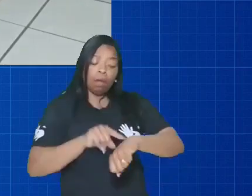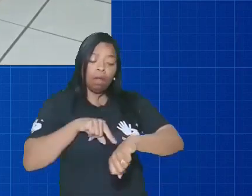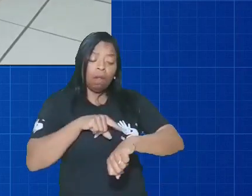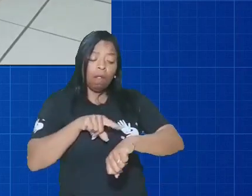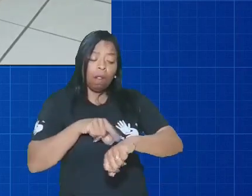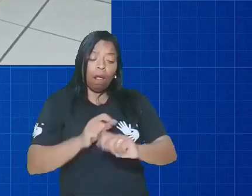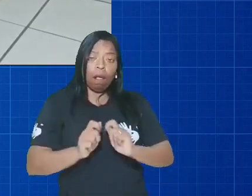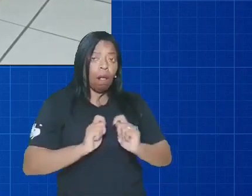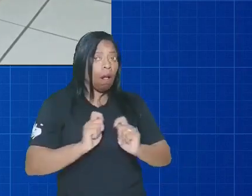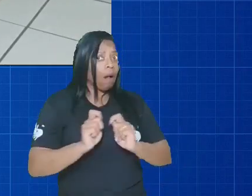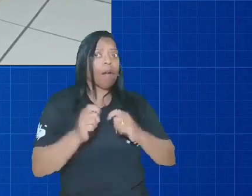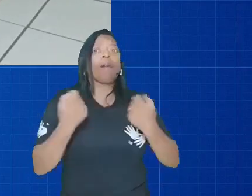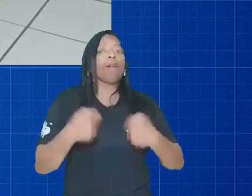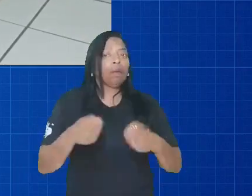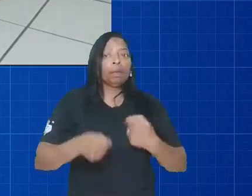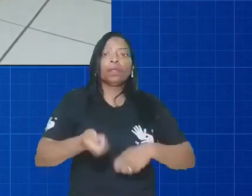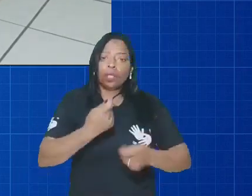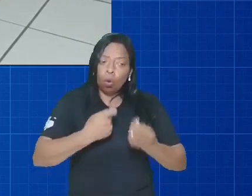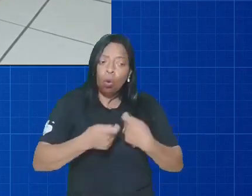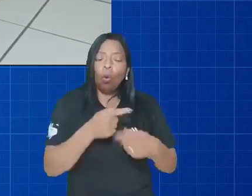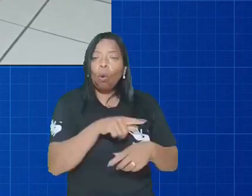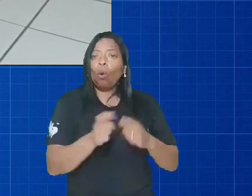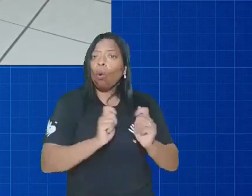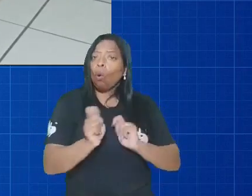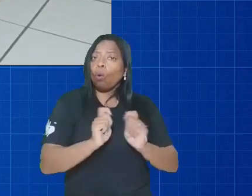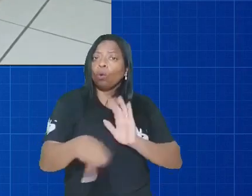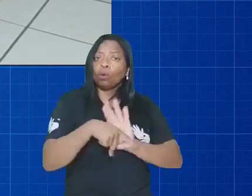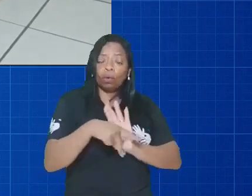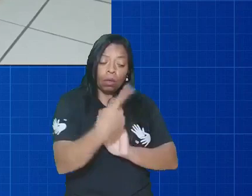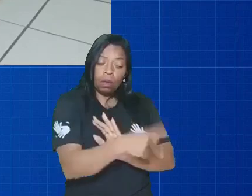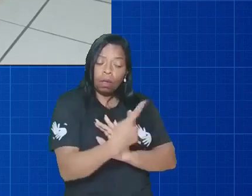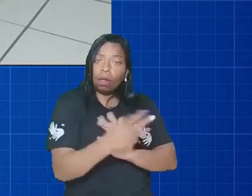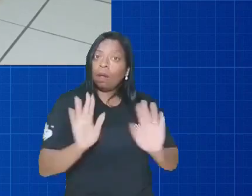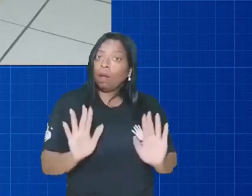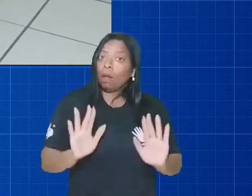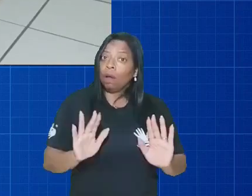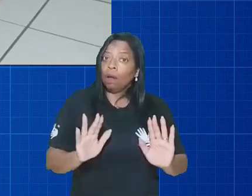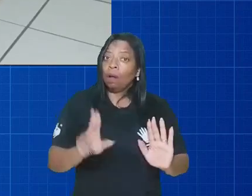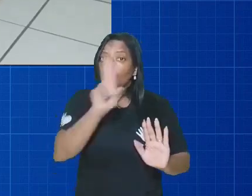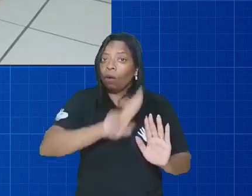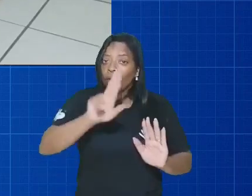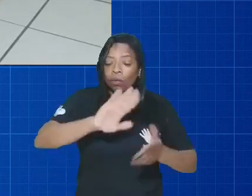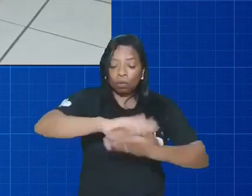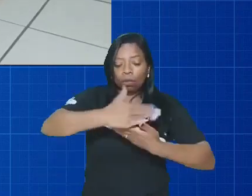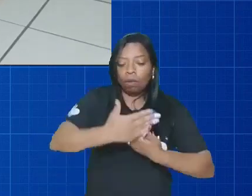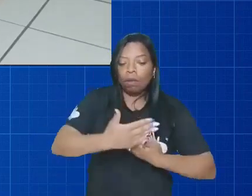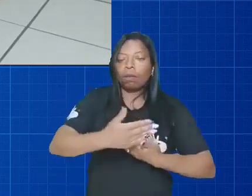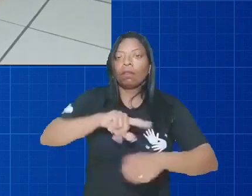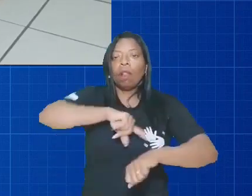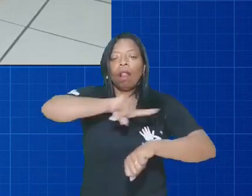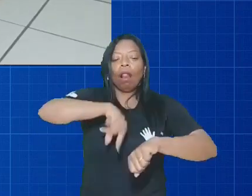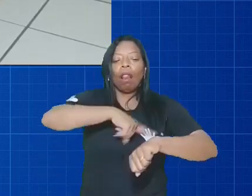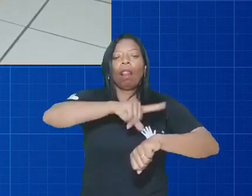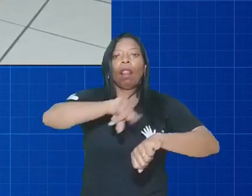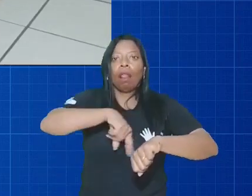Quanto tempo que tá passando em frente a esse jogo, a esse computador? É necessário isso, né? Dá para pesquisar em uma